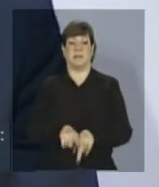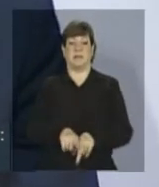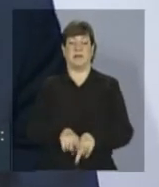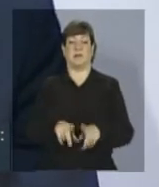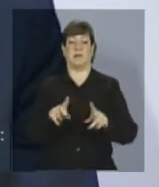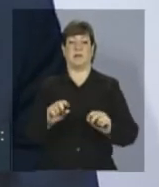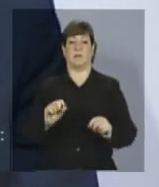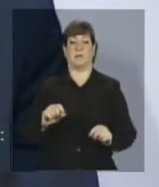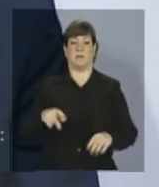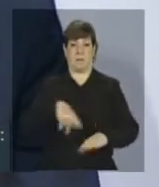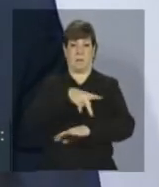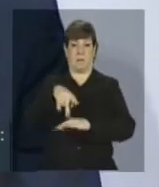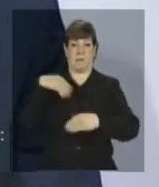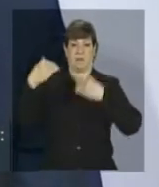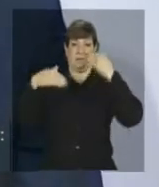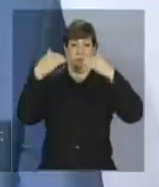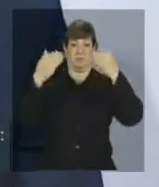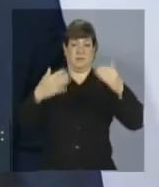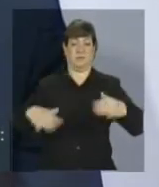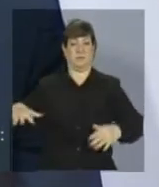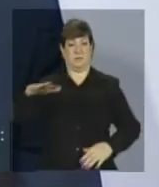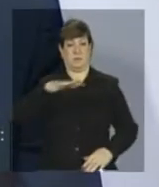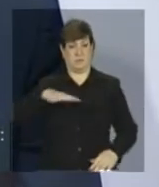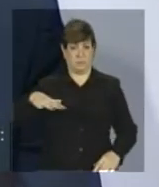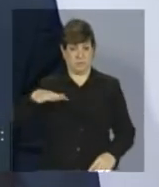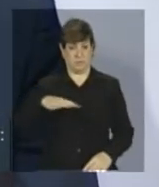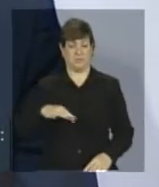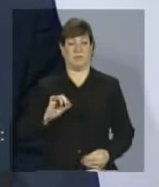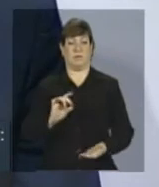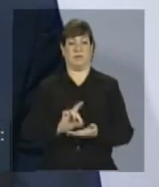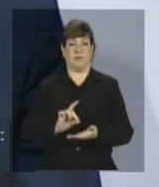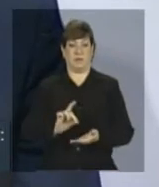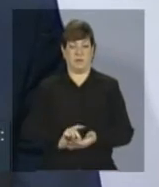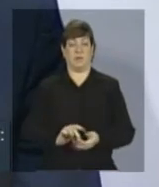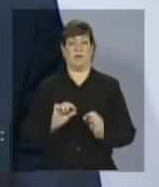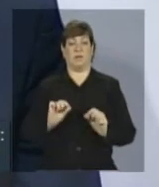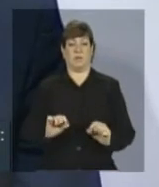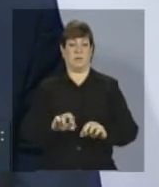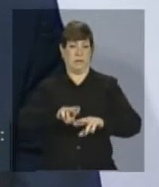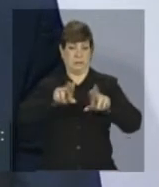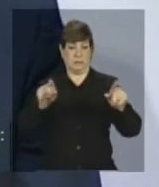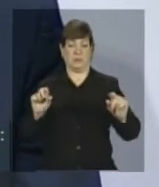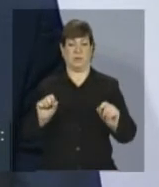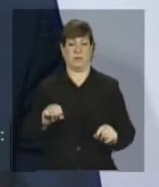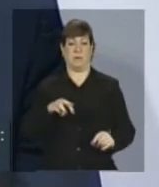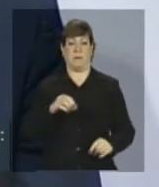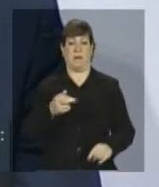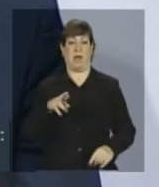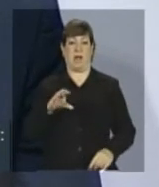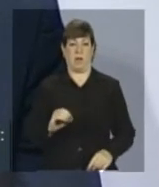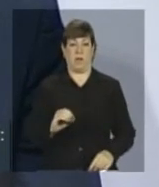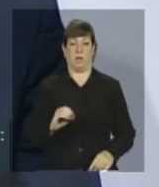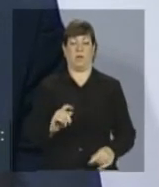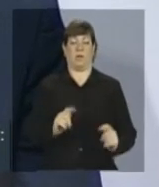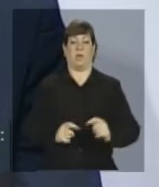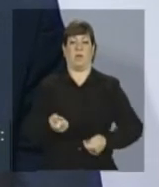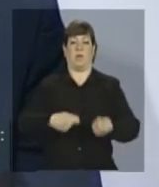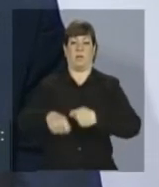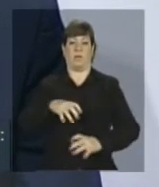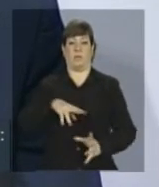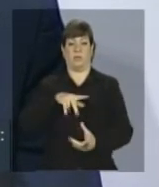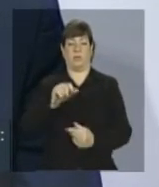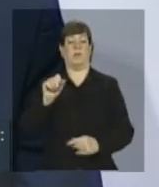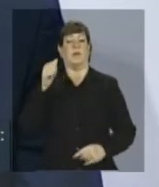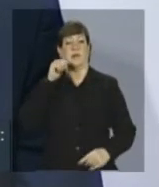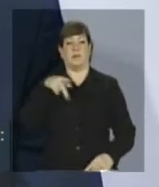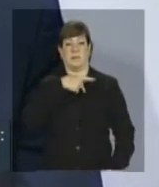países em desenvolvimento, nessa verdadeira contenda que é o cenário macroeconômico internacional,